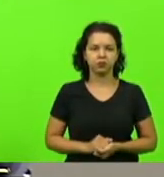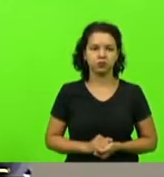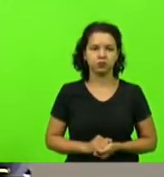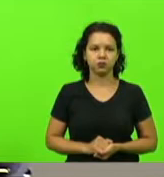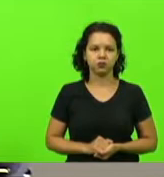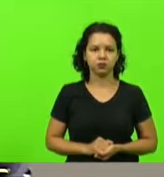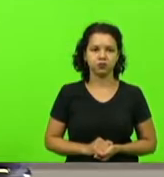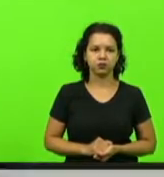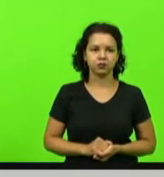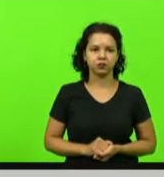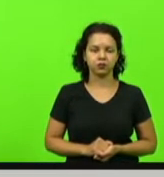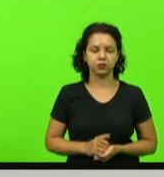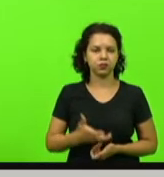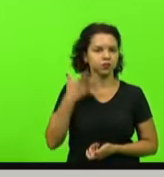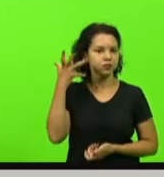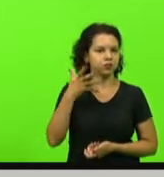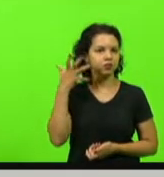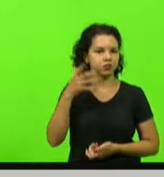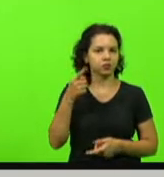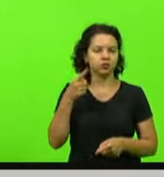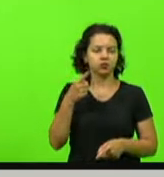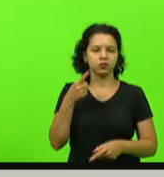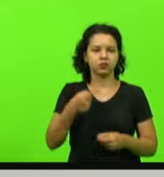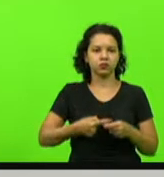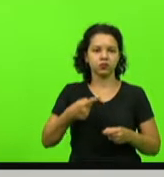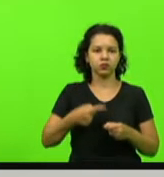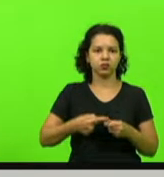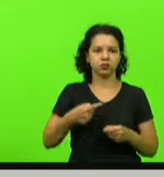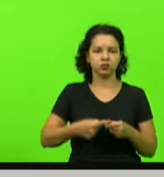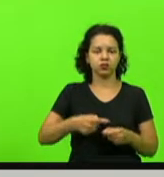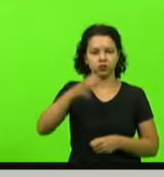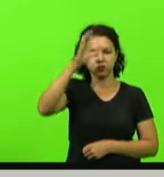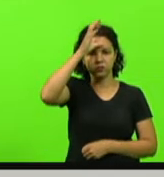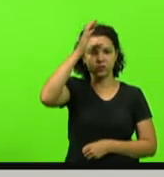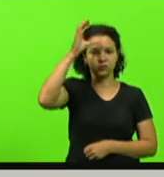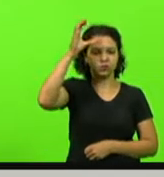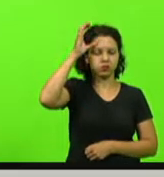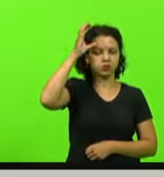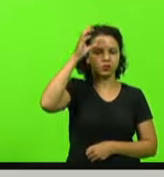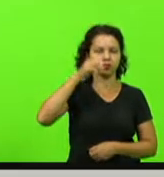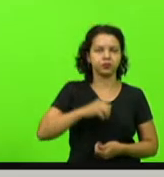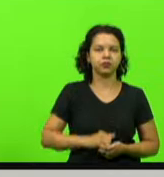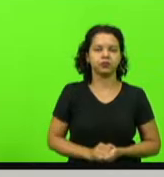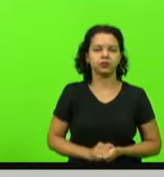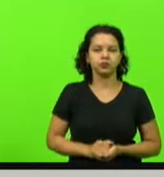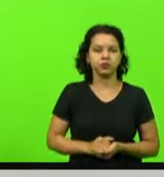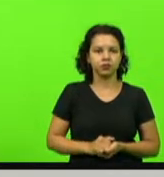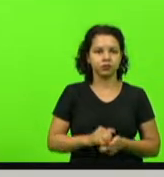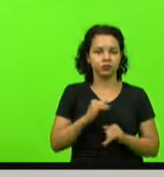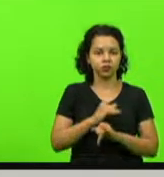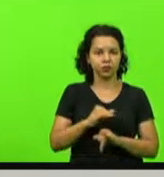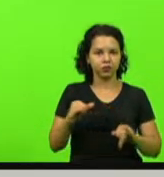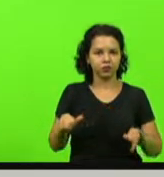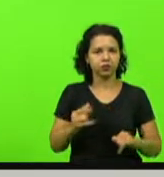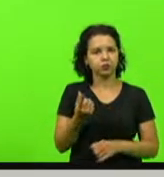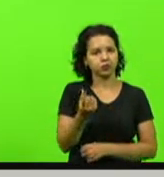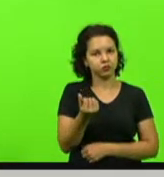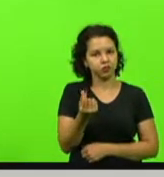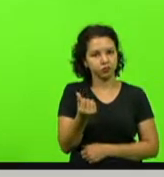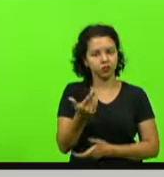quando discursava no município de Criciúma, quando informou que o dinheiro que sobra